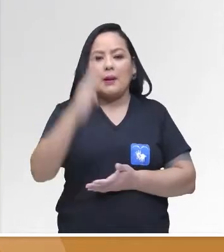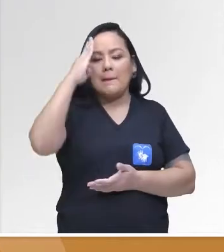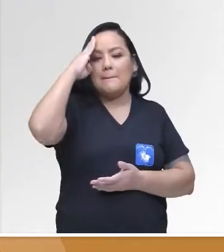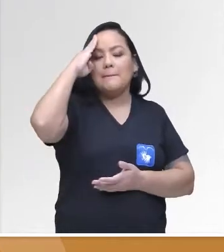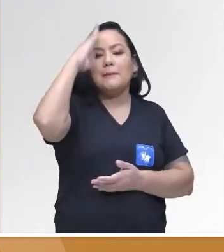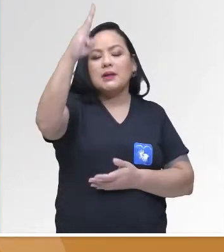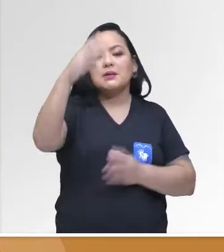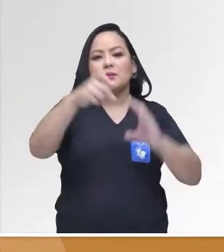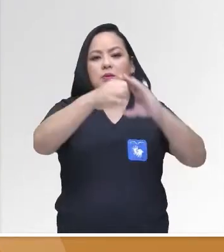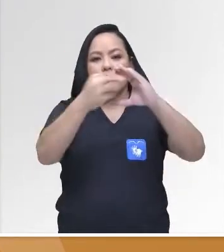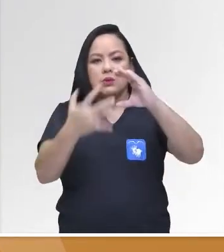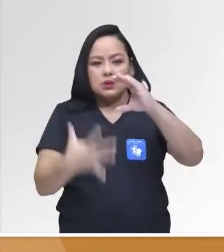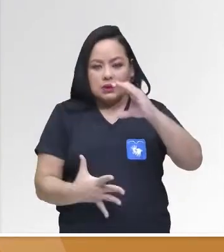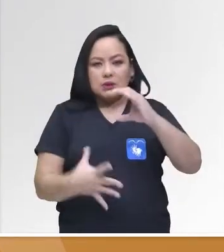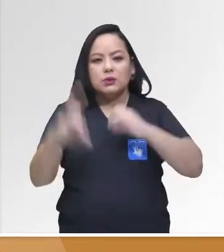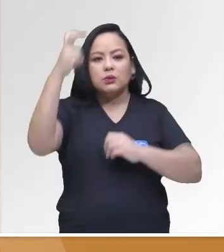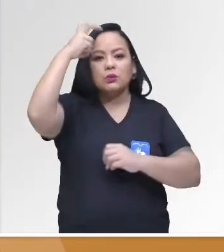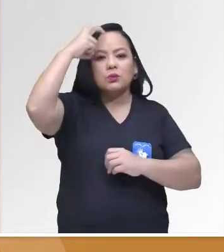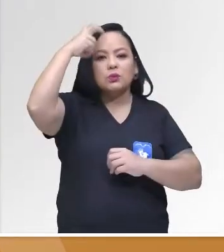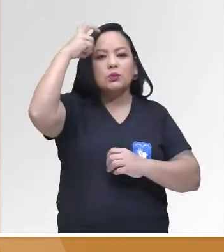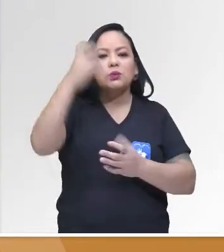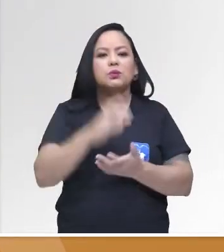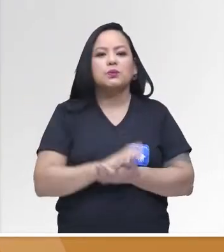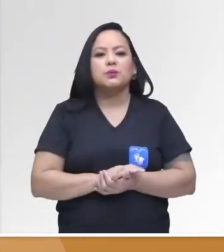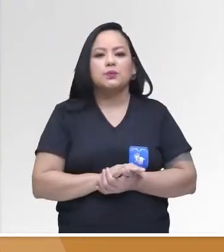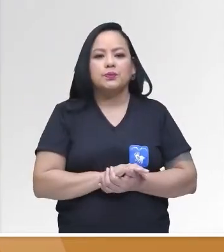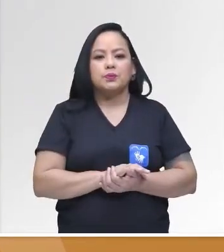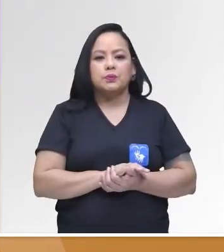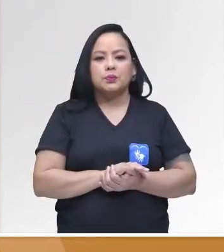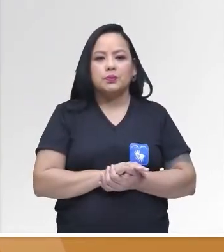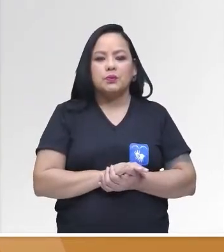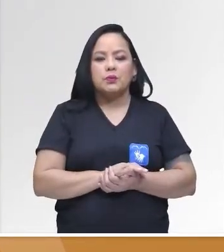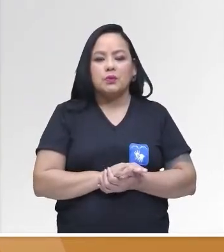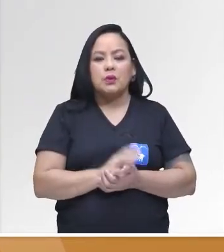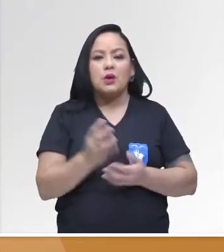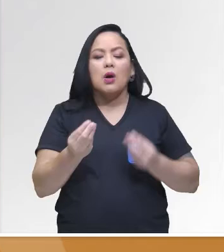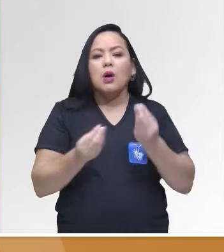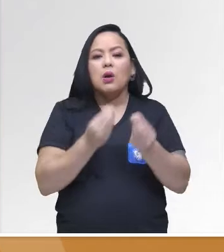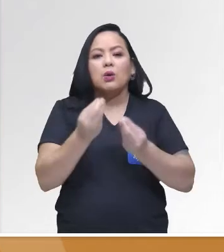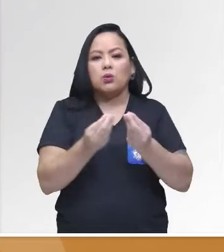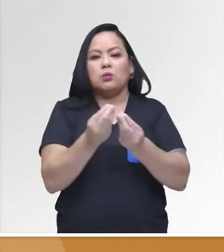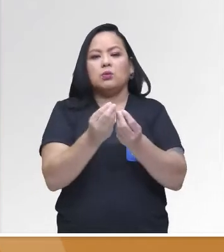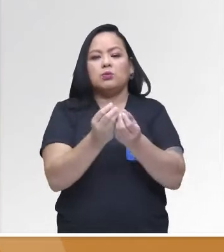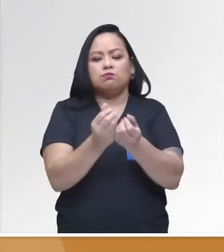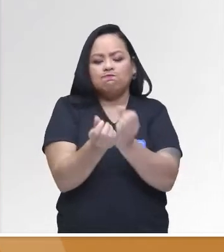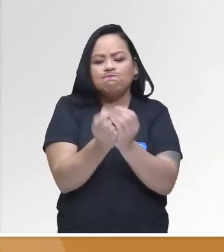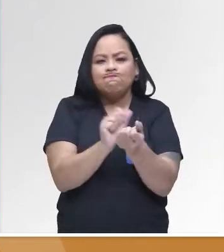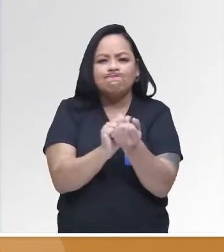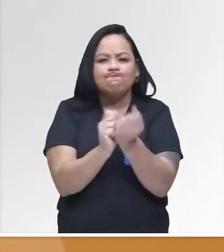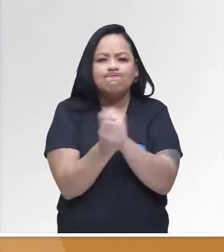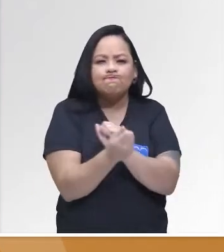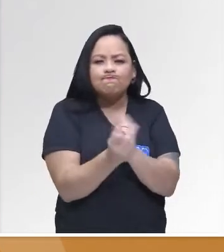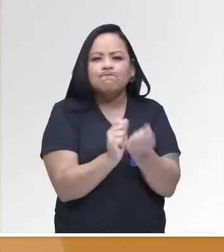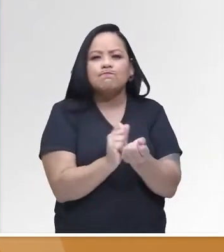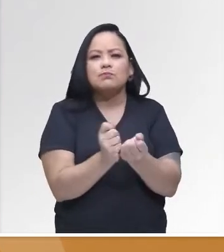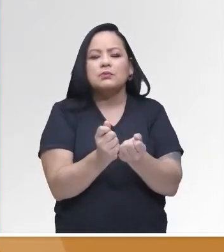principal característica da cultura é o mecanismo